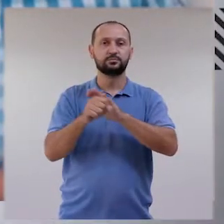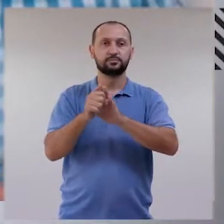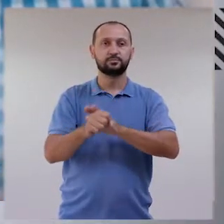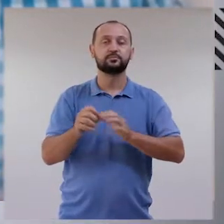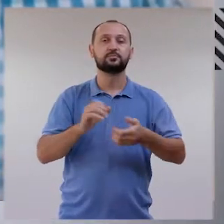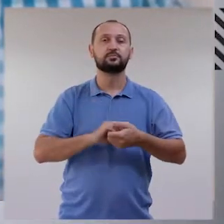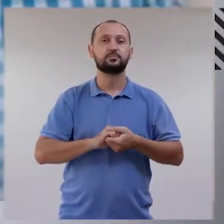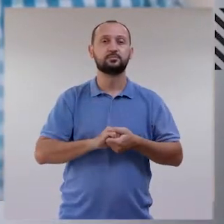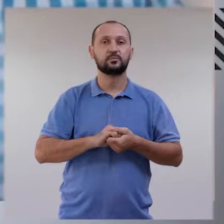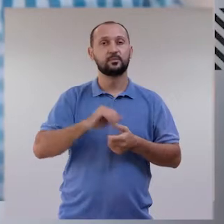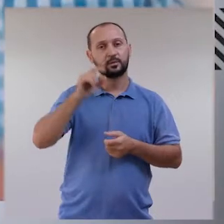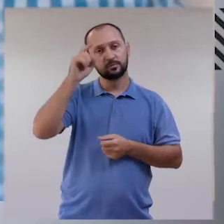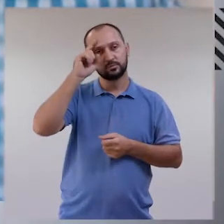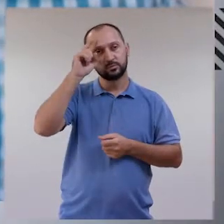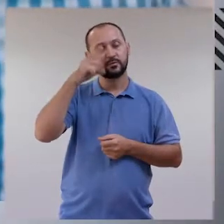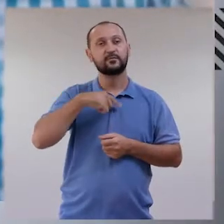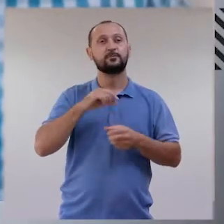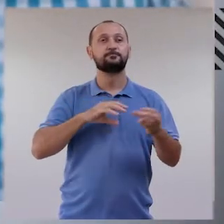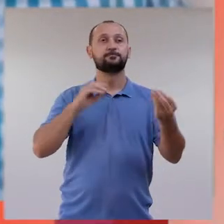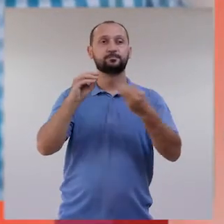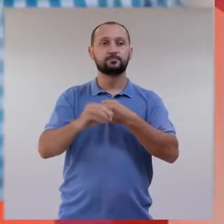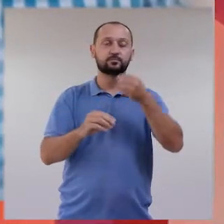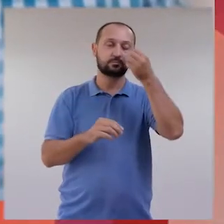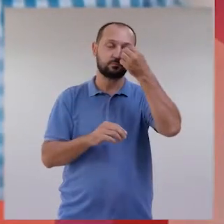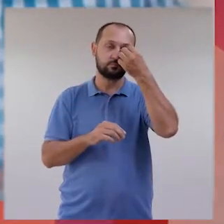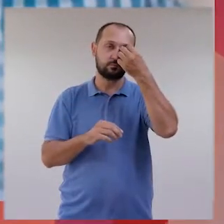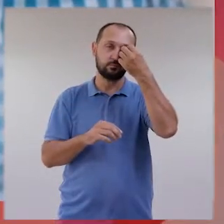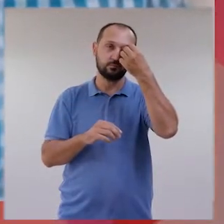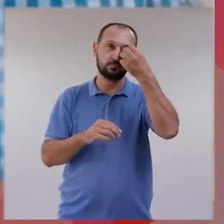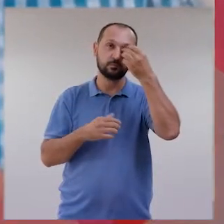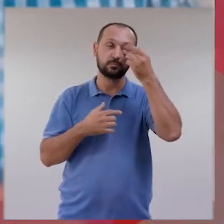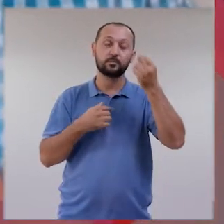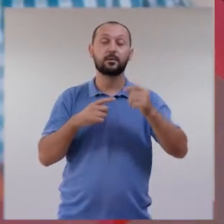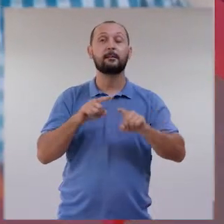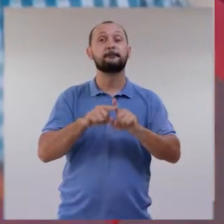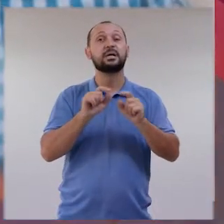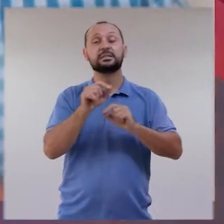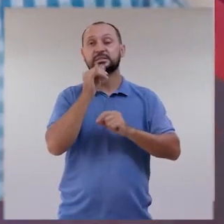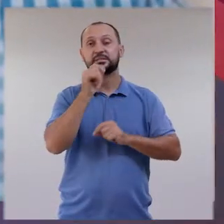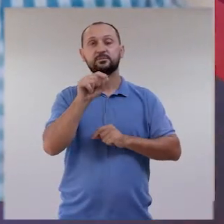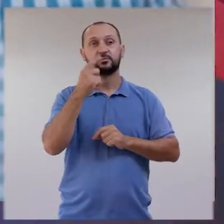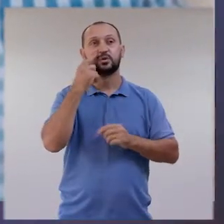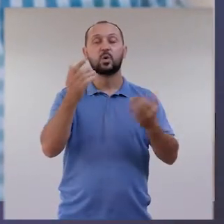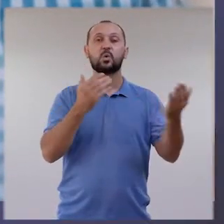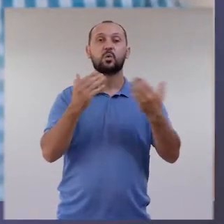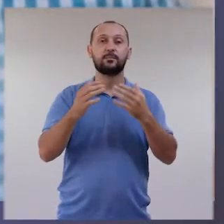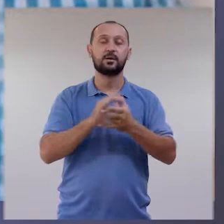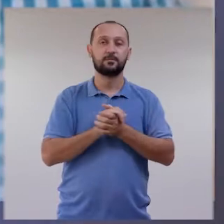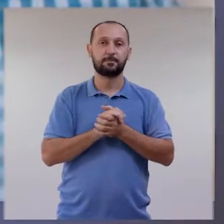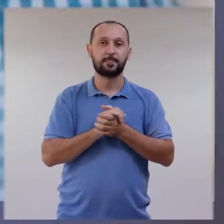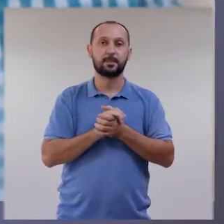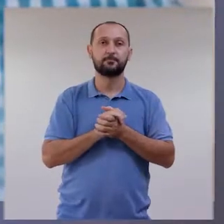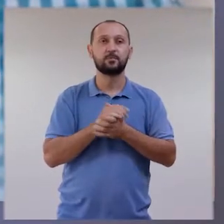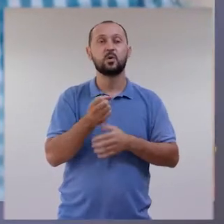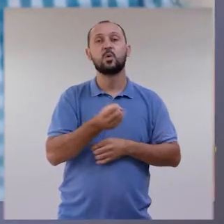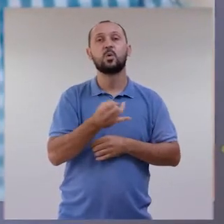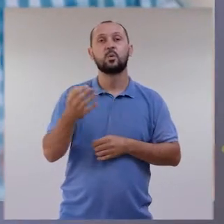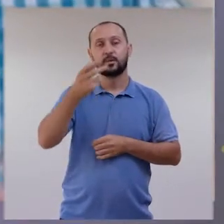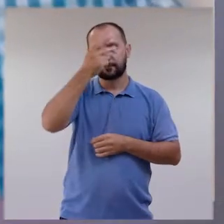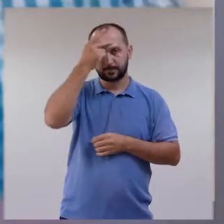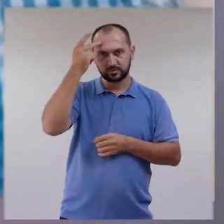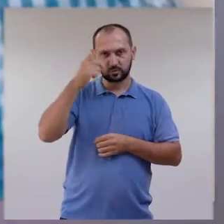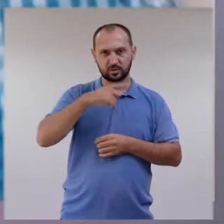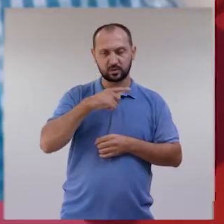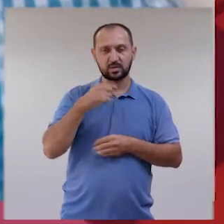na fila, todo dia, e todo dia faz transplante também, todo dia a gente tem doação, mas assim, se você comparar o doador,